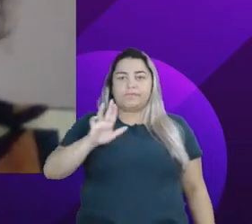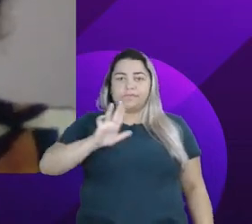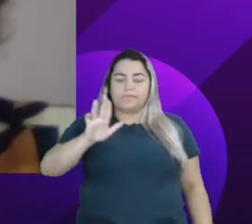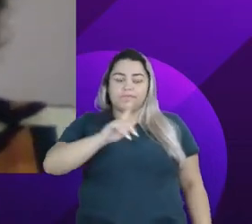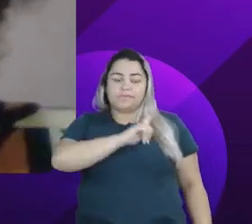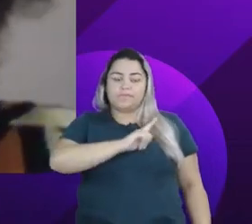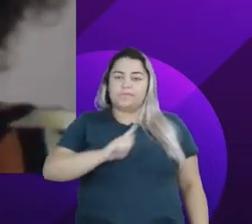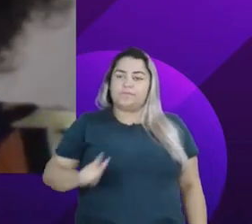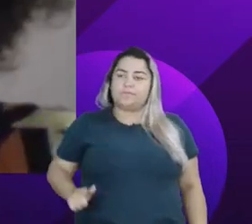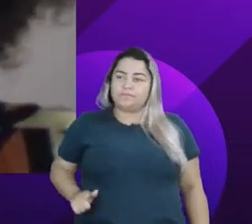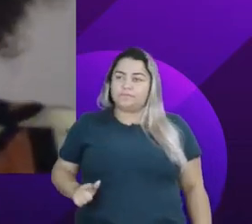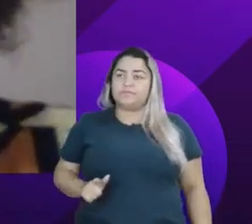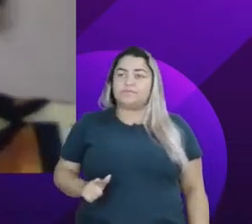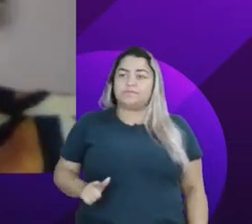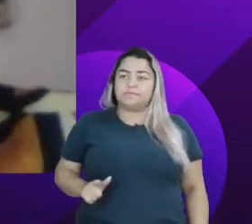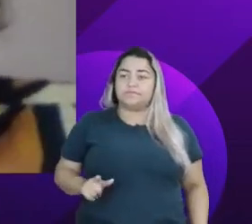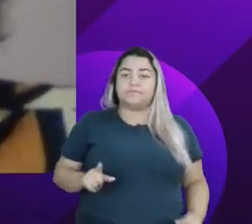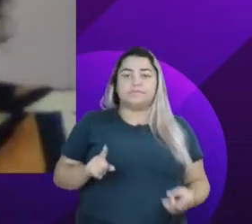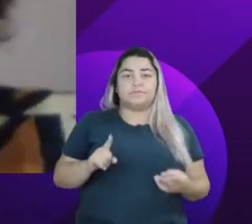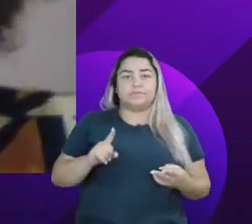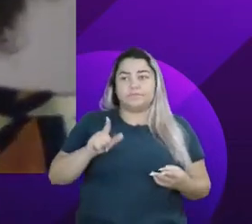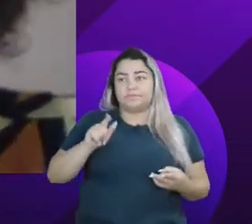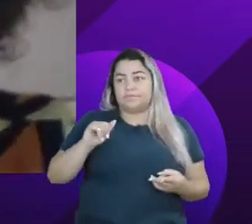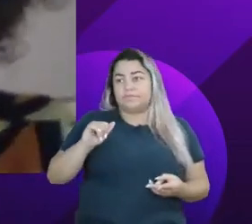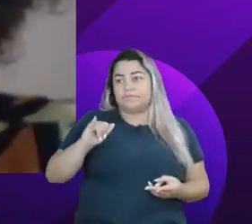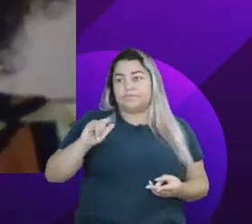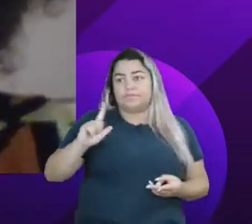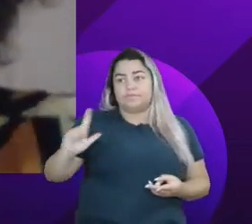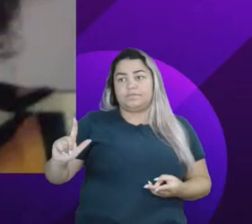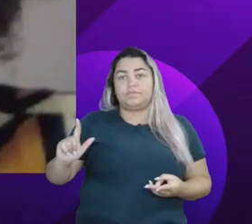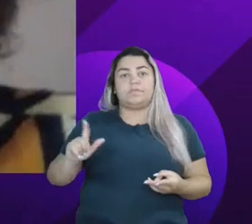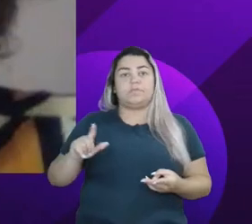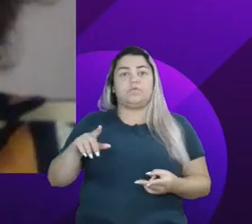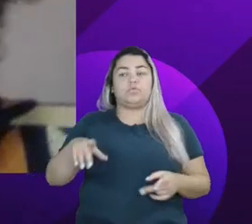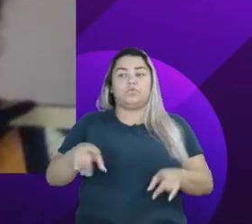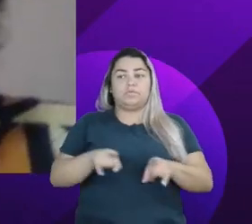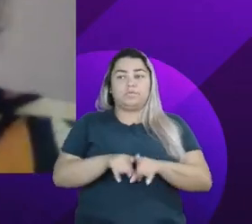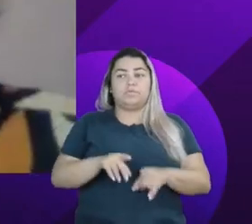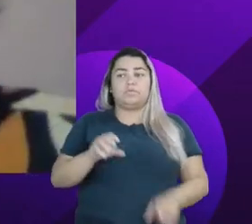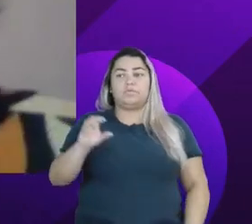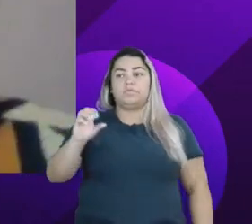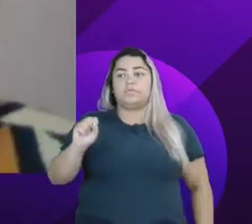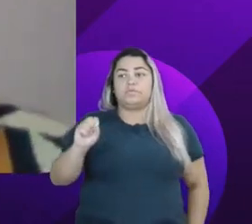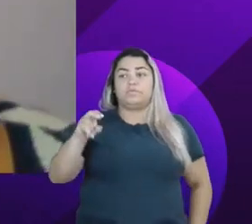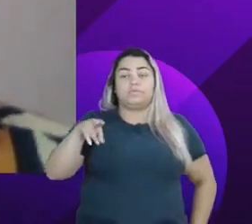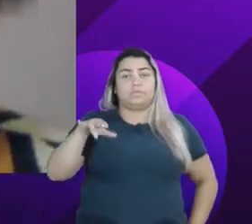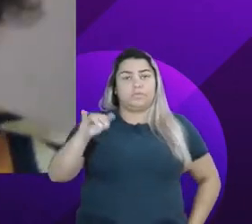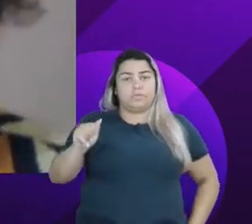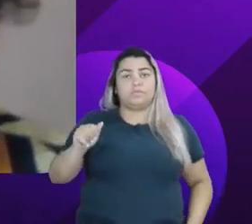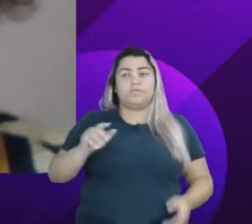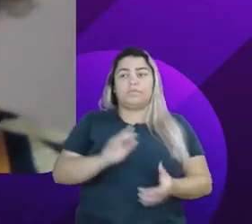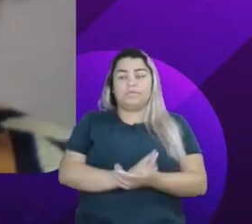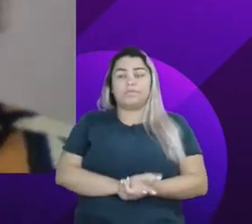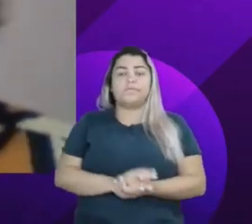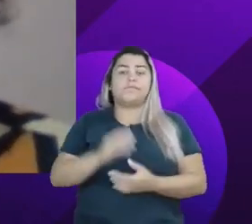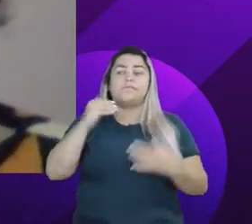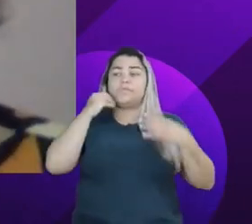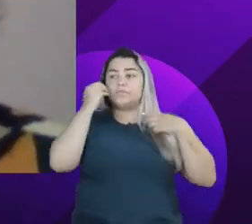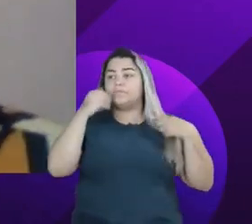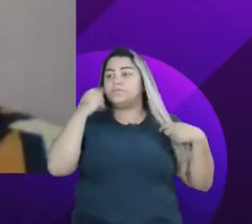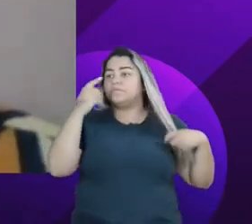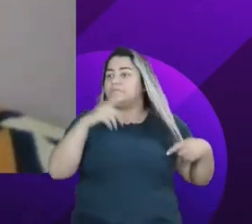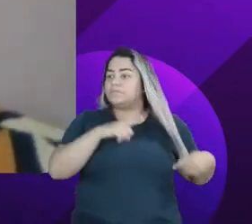Dias, Gilberto Gil, e aqui no Piauí, Sônia Terra. Então, eu venho dessa experiência